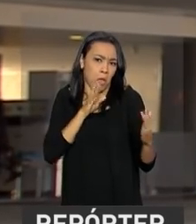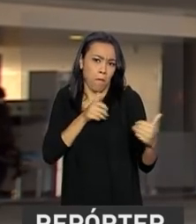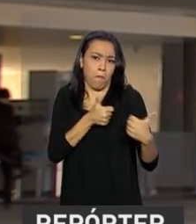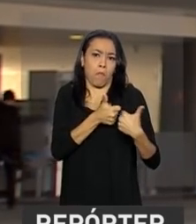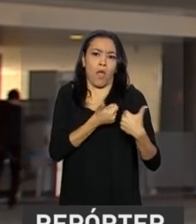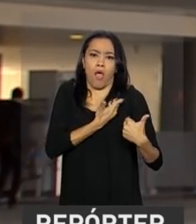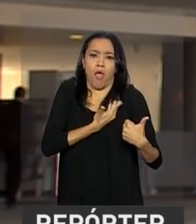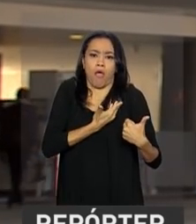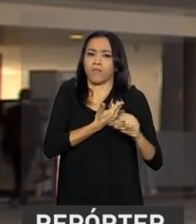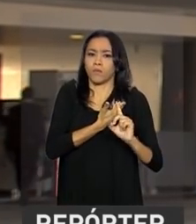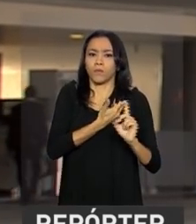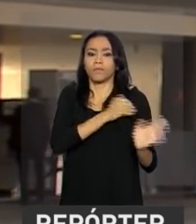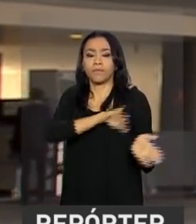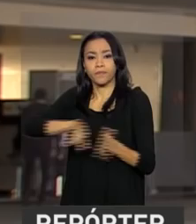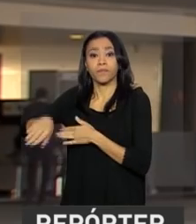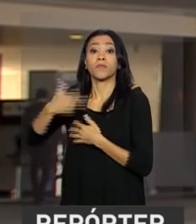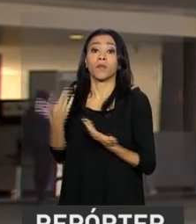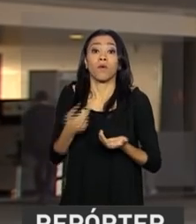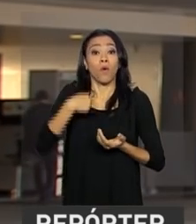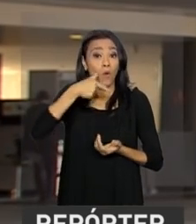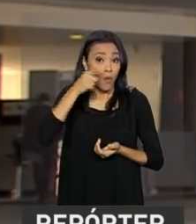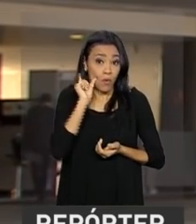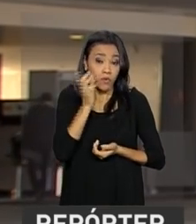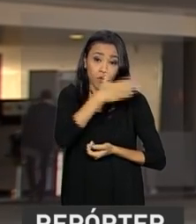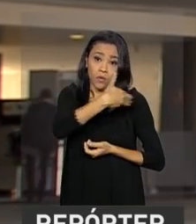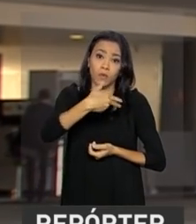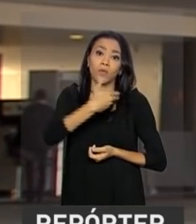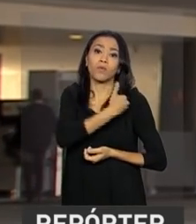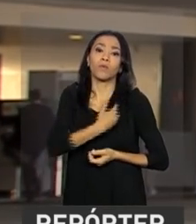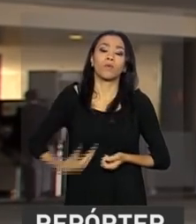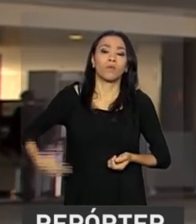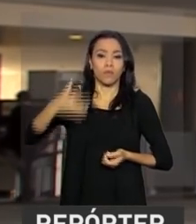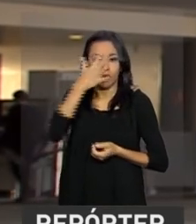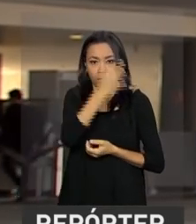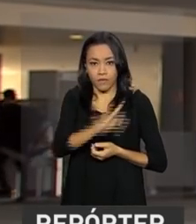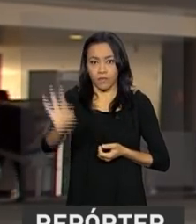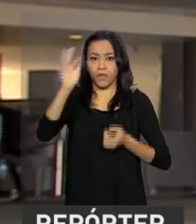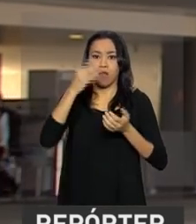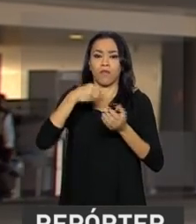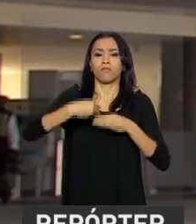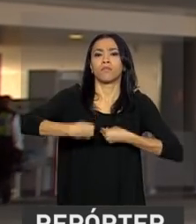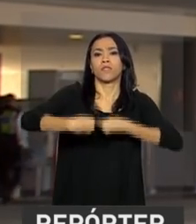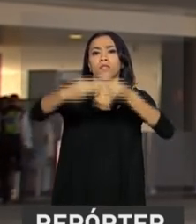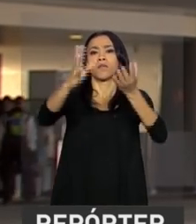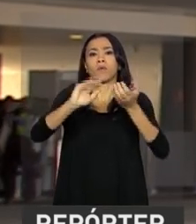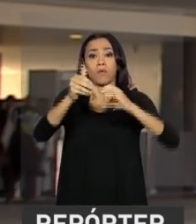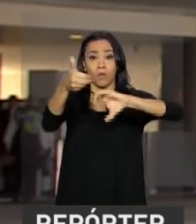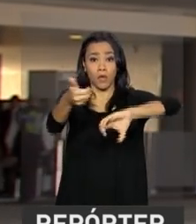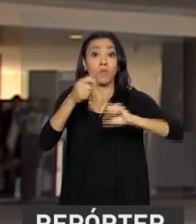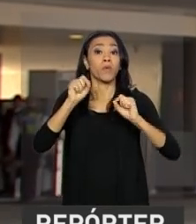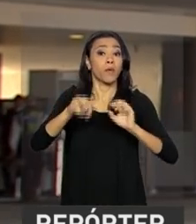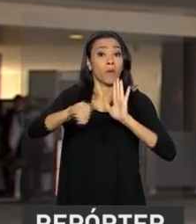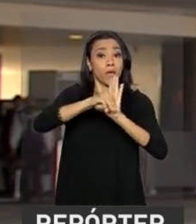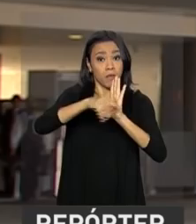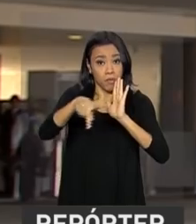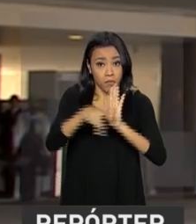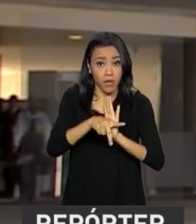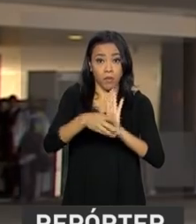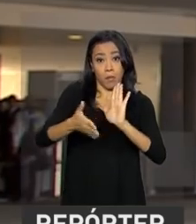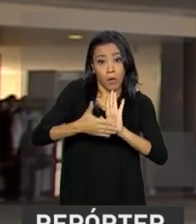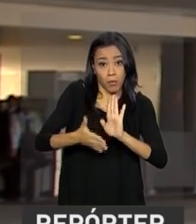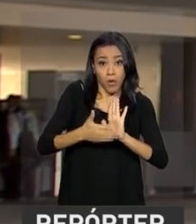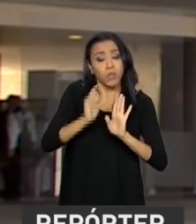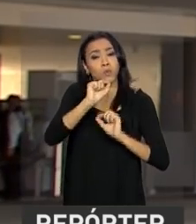assunto, ontem, a gente lembra aí, o governo federal encaminhou ao Congresso Nacional uma proposta de emenda à Constituição